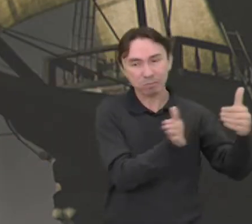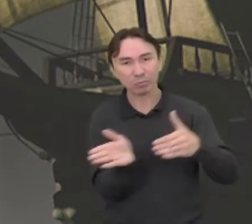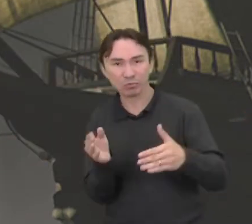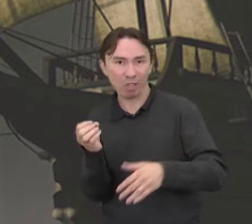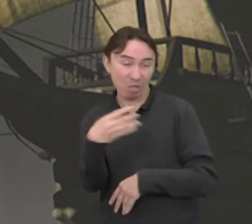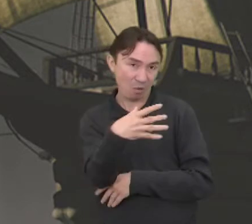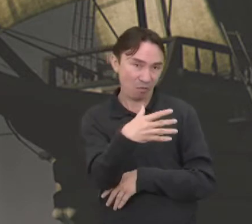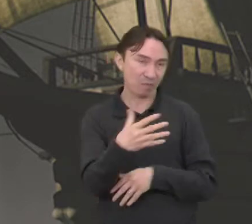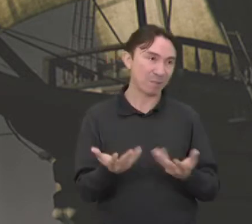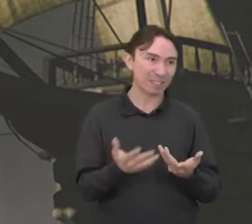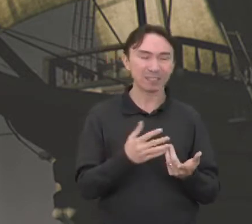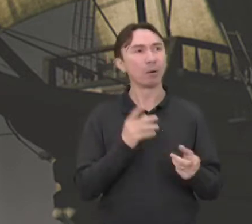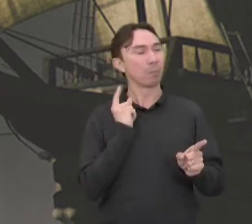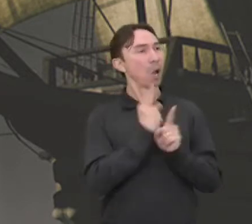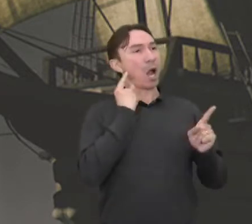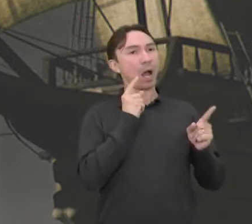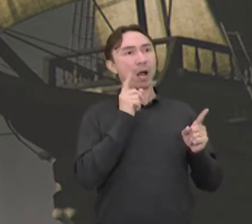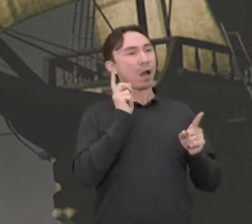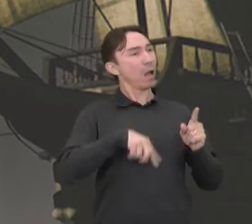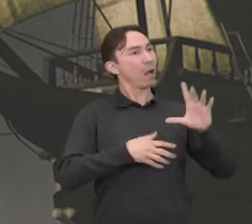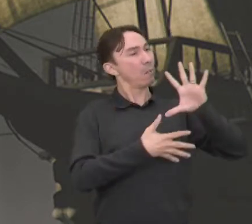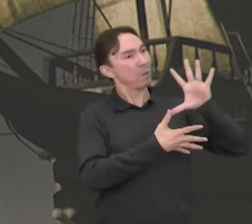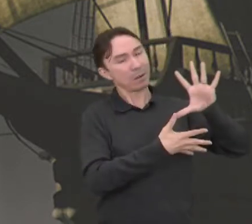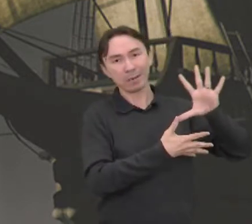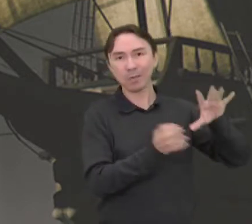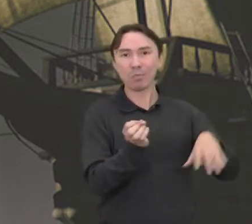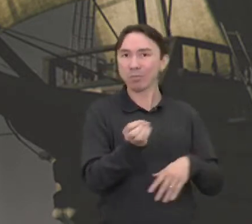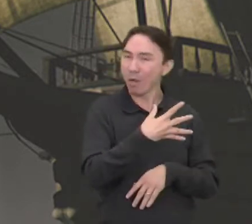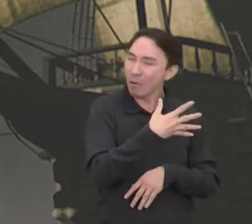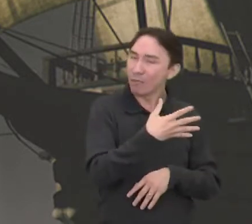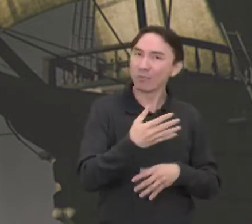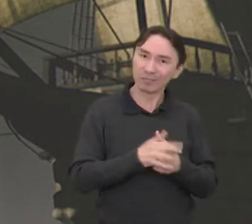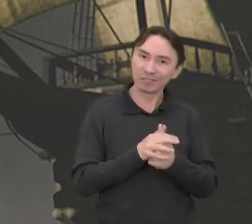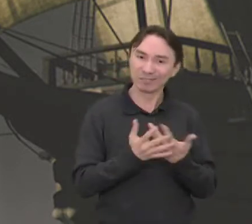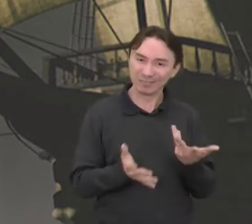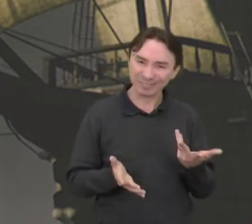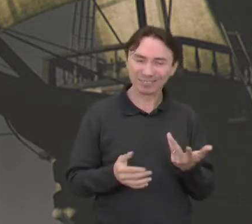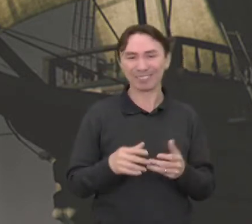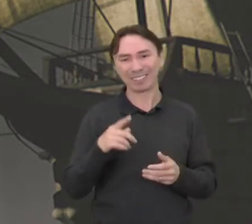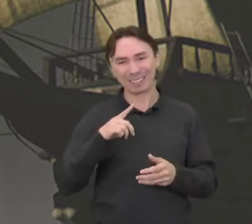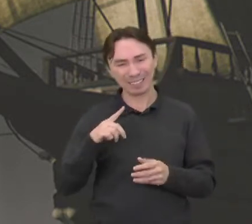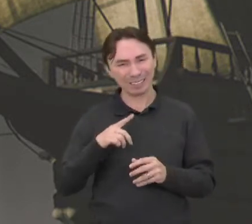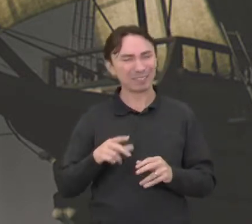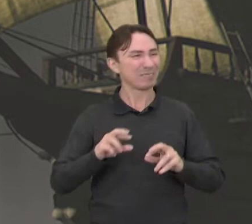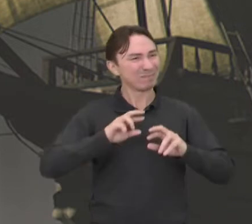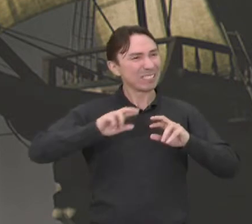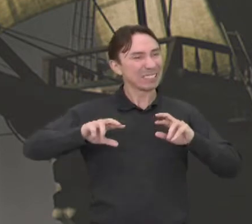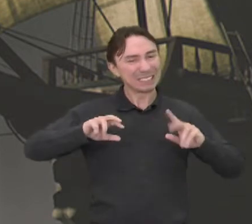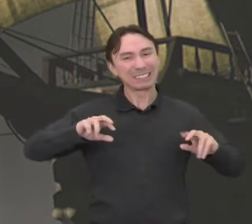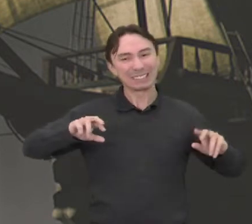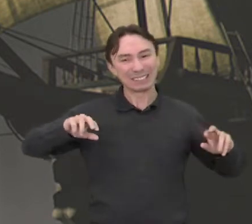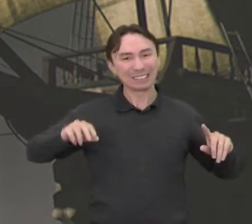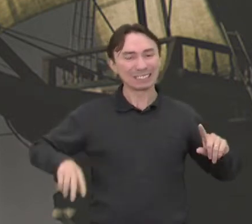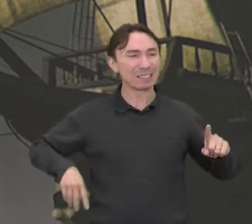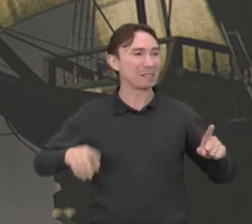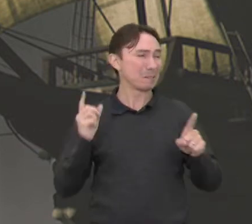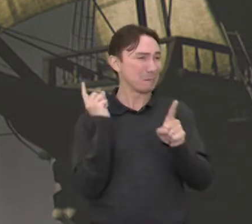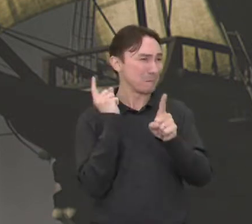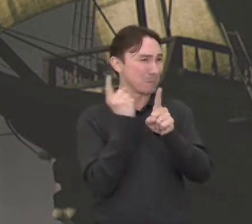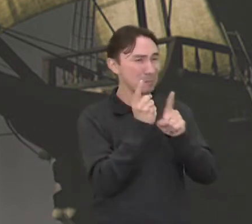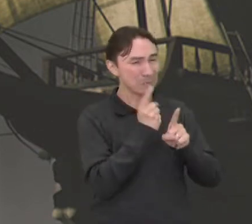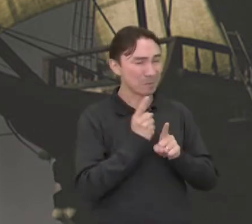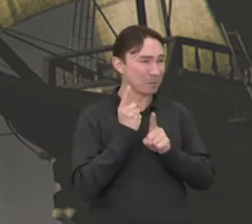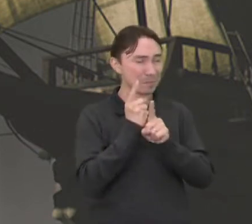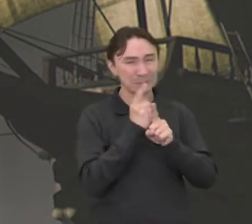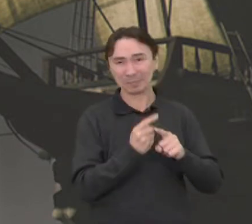aí vai também tendo esse processo aí, né, dos descobrimentos ou então das conquistas, né, europeias aí